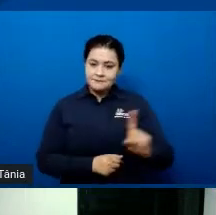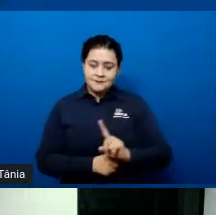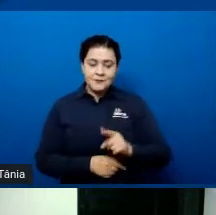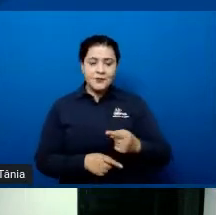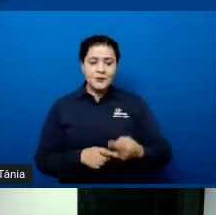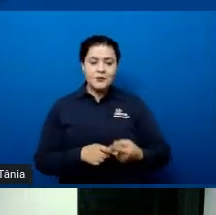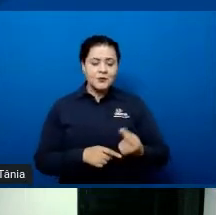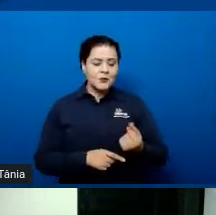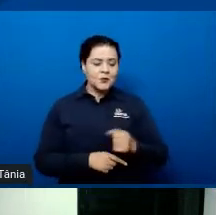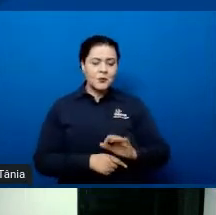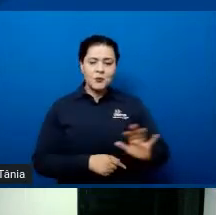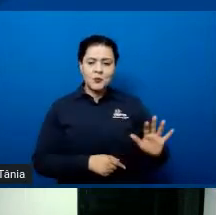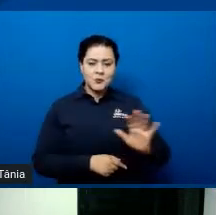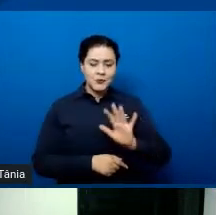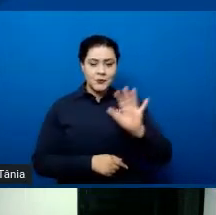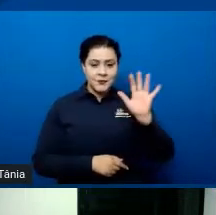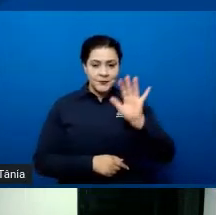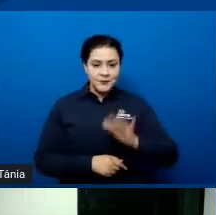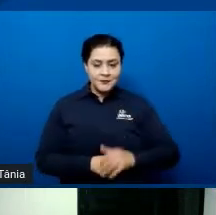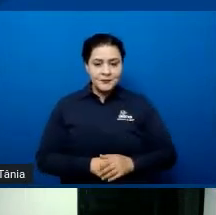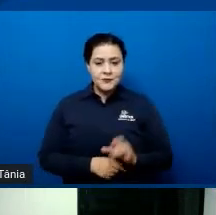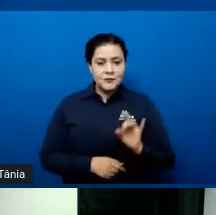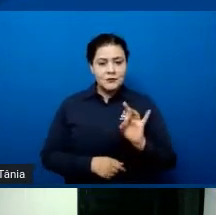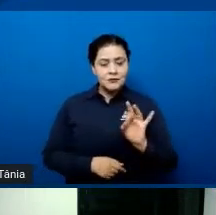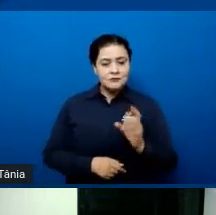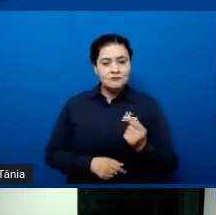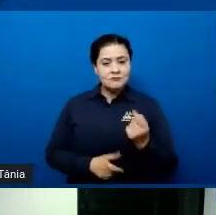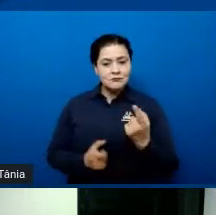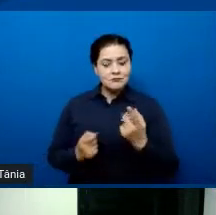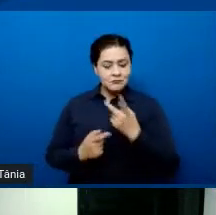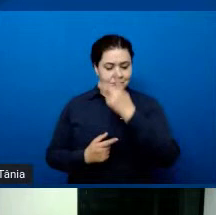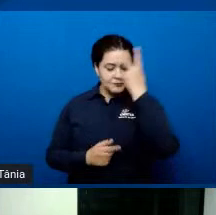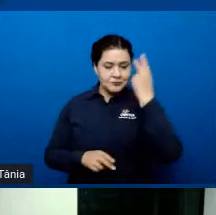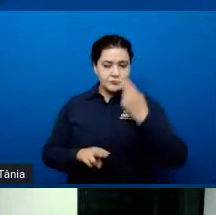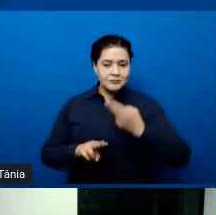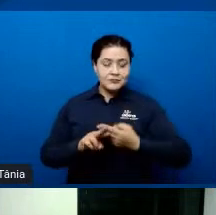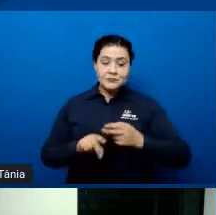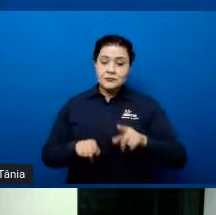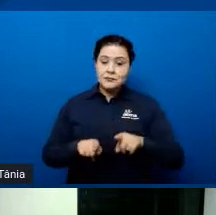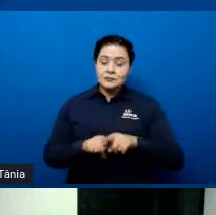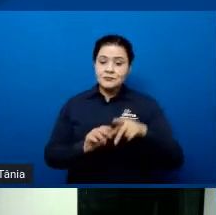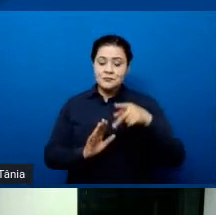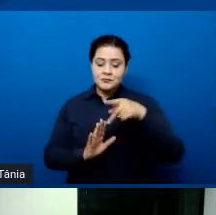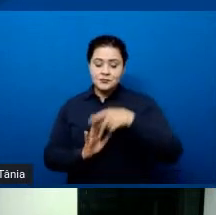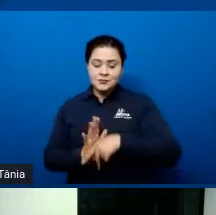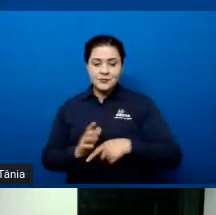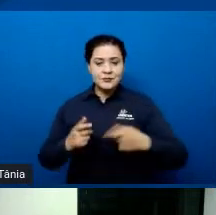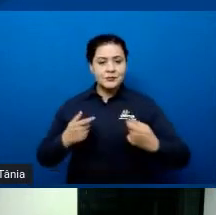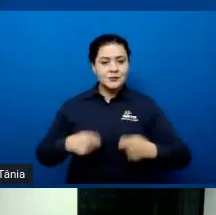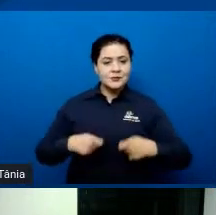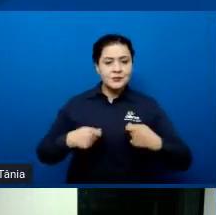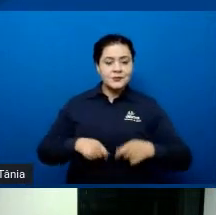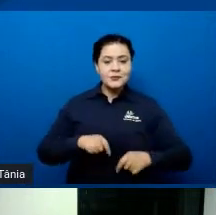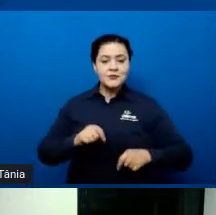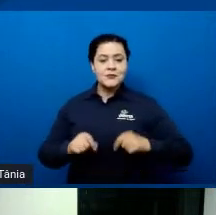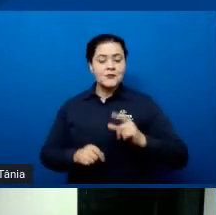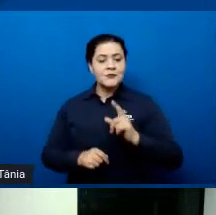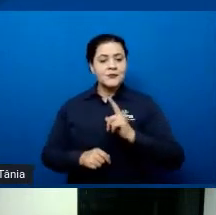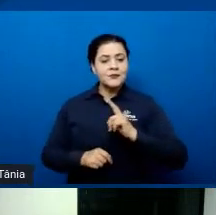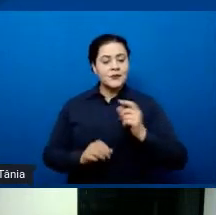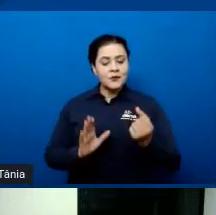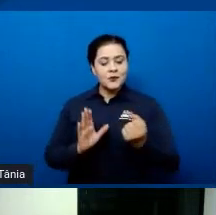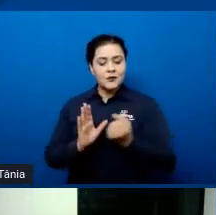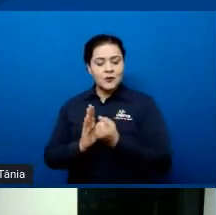elevado que ele tem, tá? E são projetos que precisam ter um código